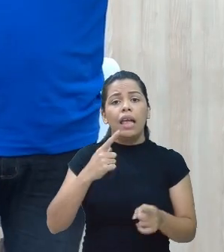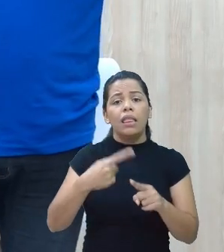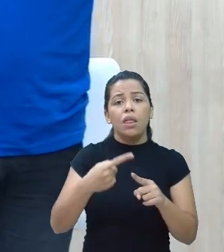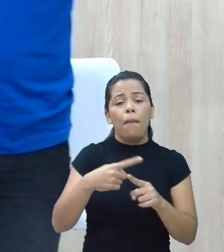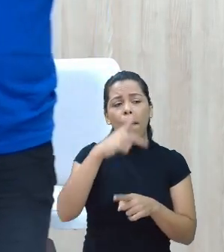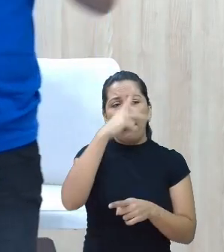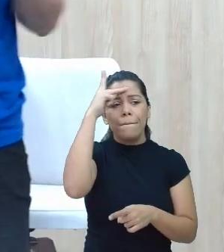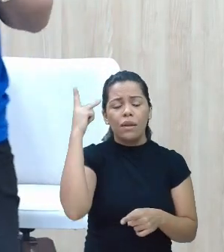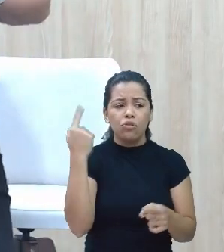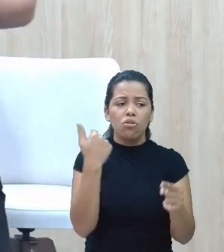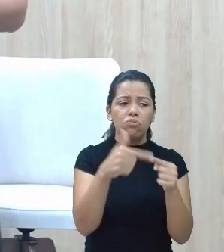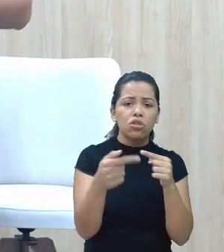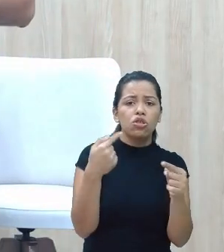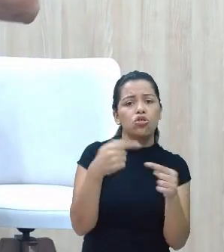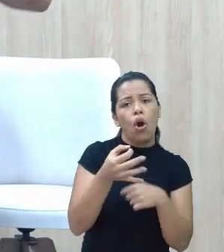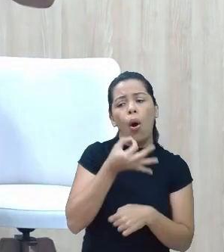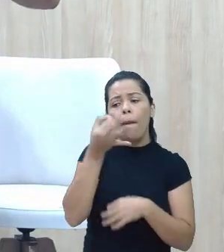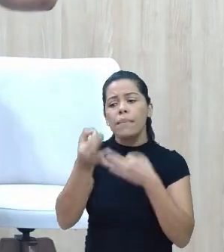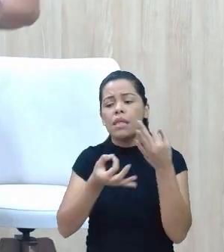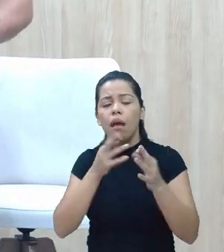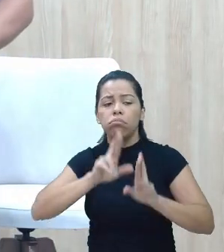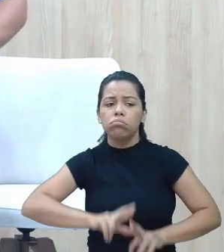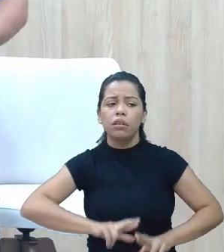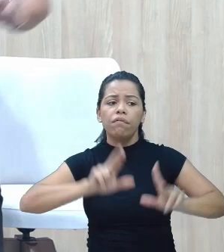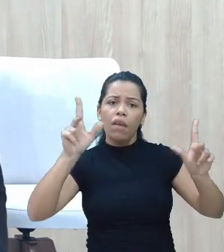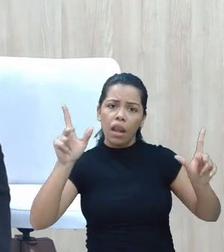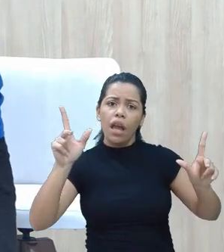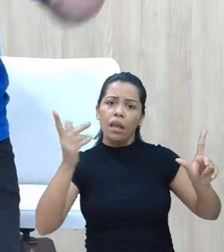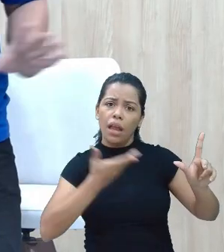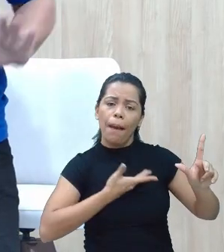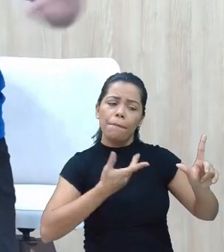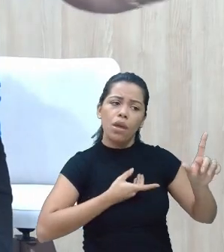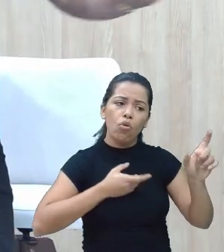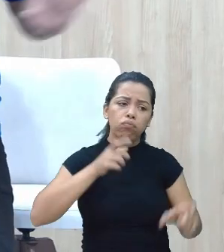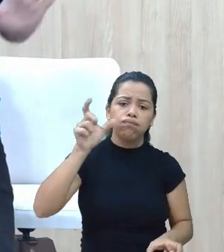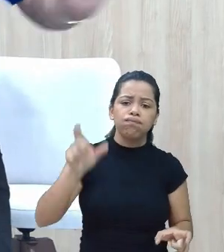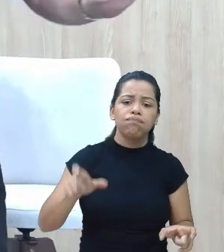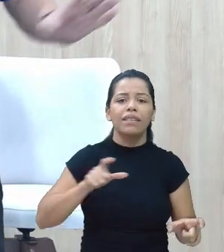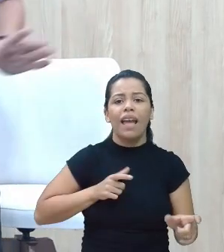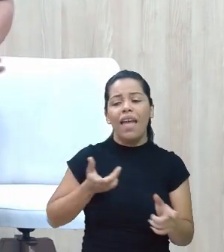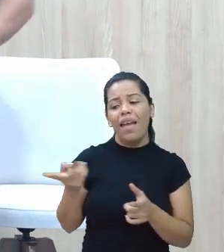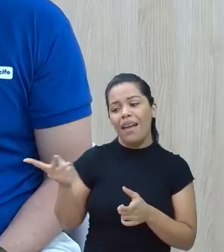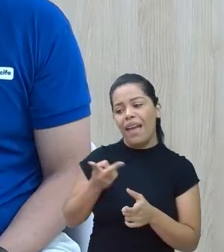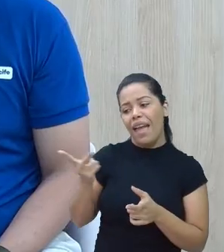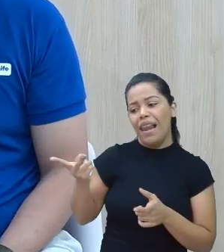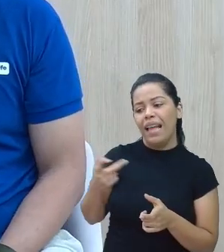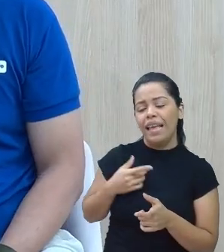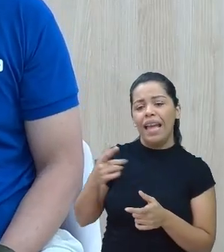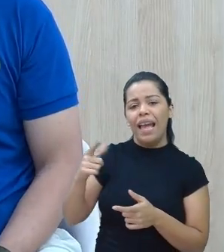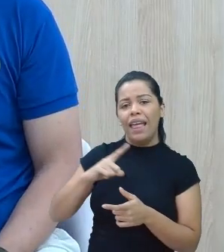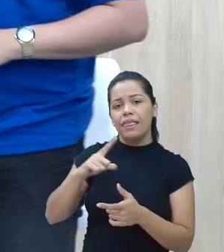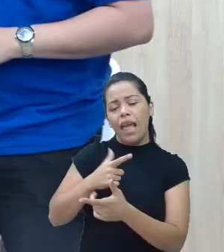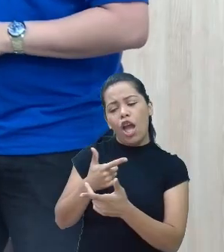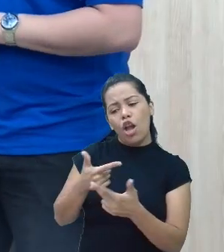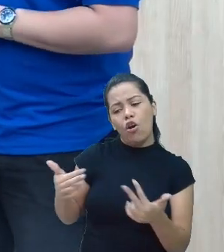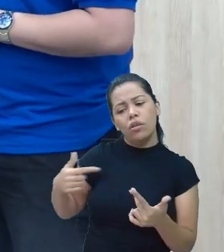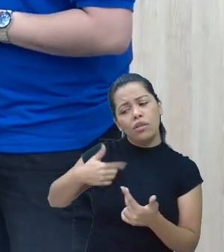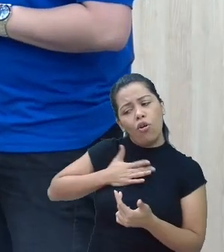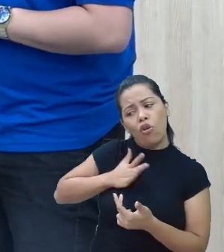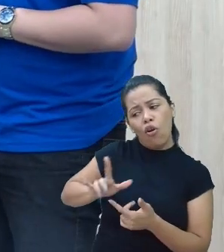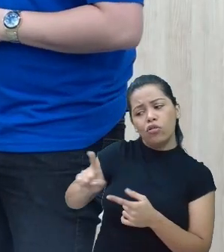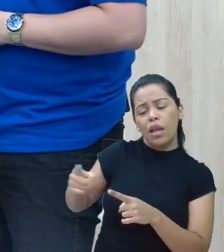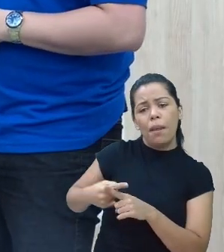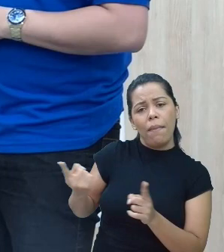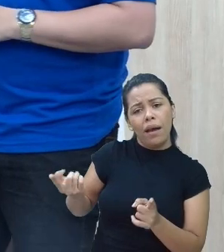tem bom gosto, ele gosta de mim. Eu já tenho um gosto meio coisado, porque eu não gosto muito dele. Aí a gente vai levando assim, tá